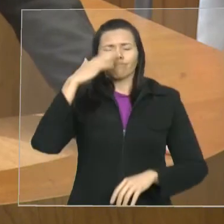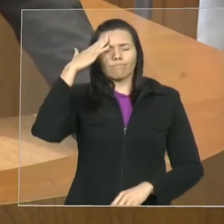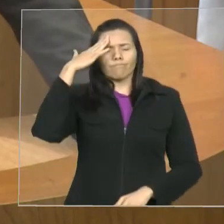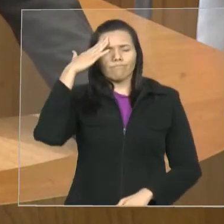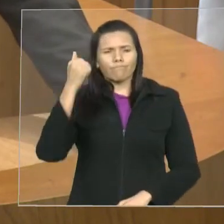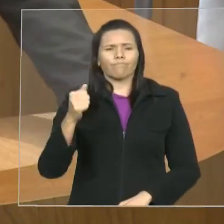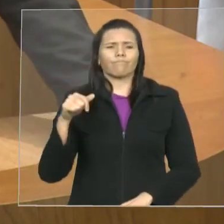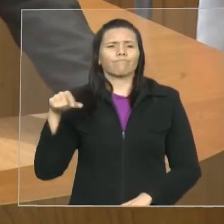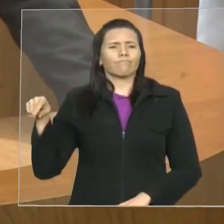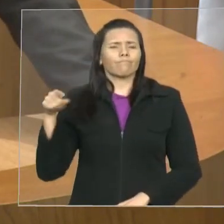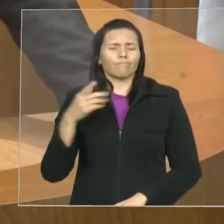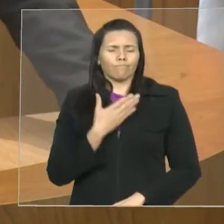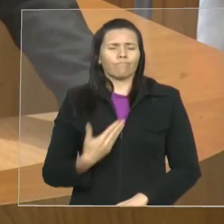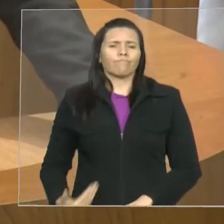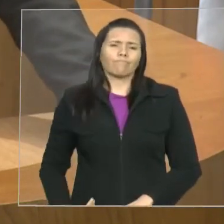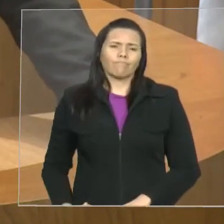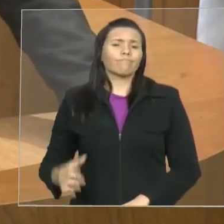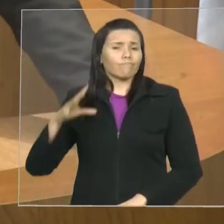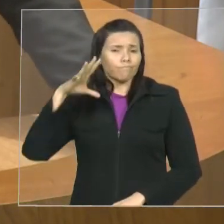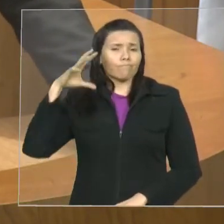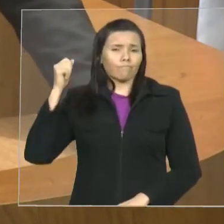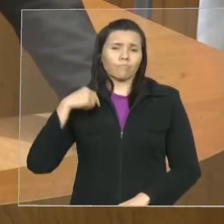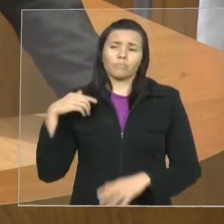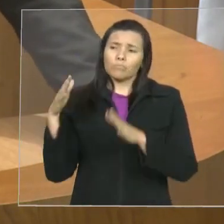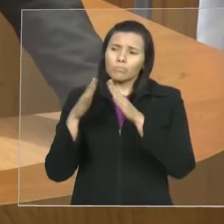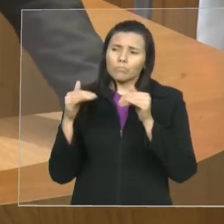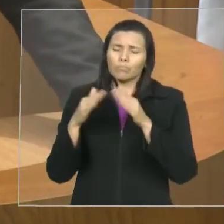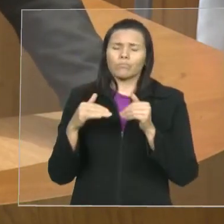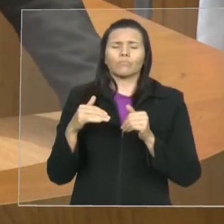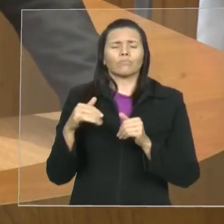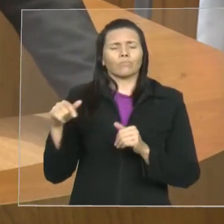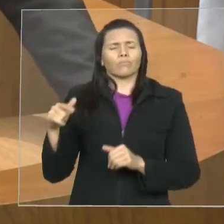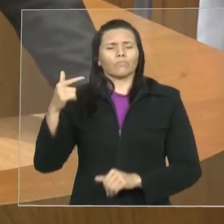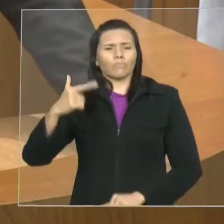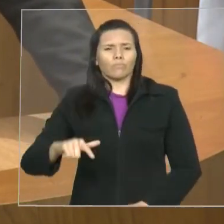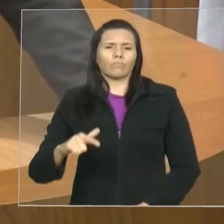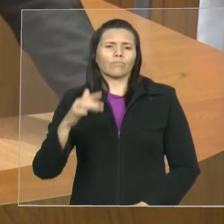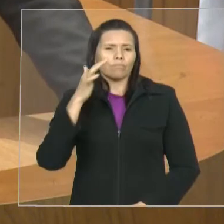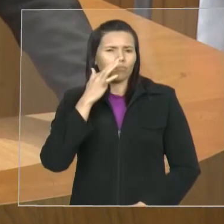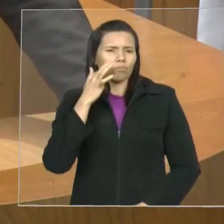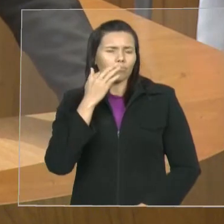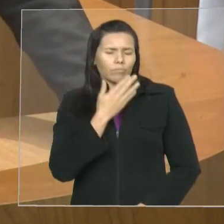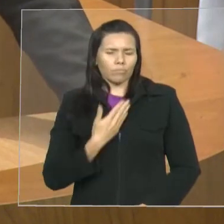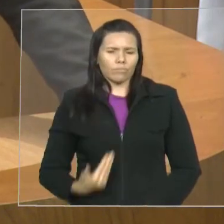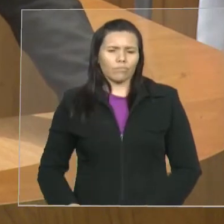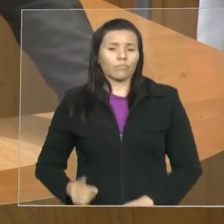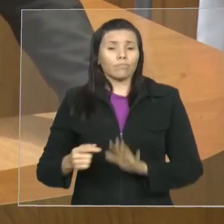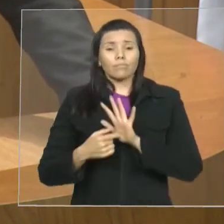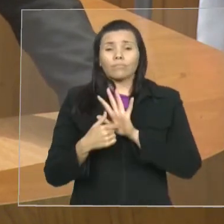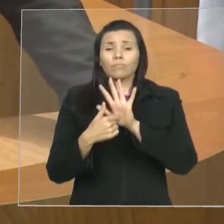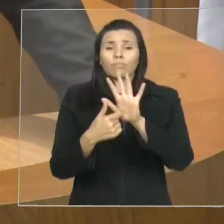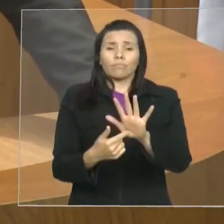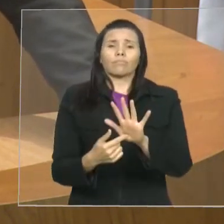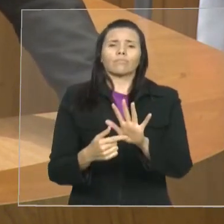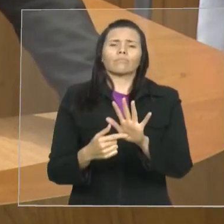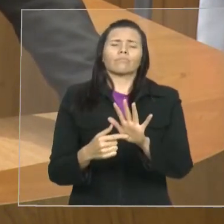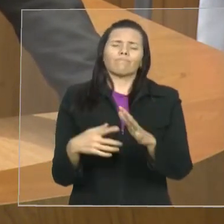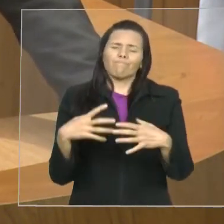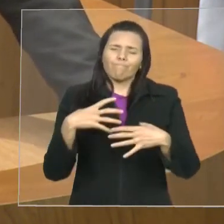e novamente o governador flávio dino vai demonstrar sensibilidade